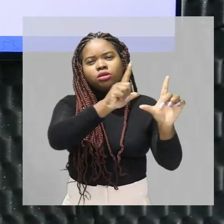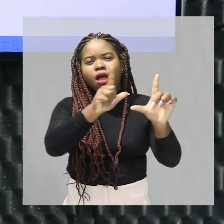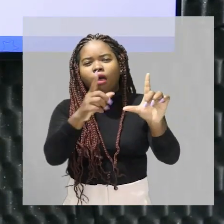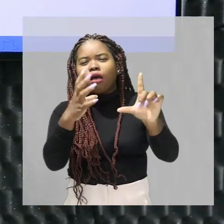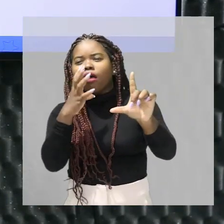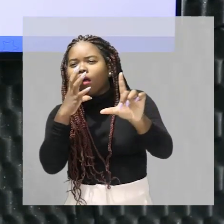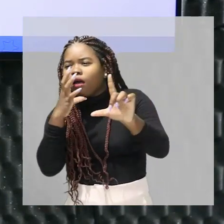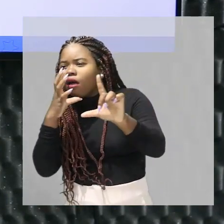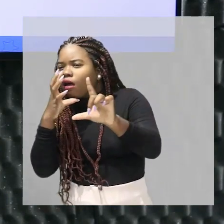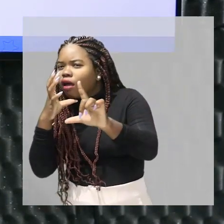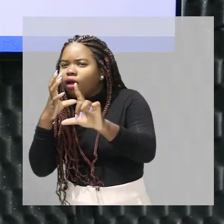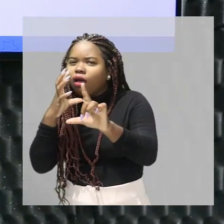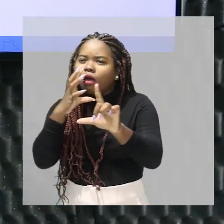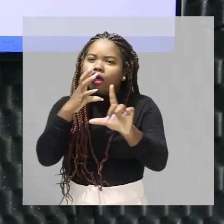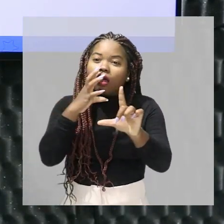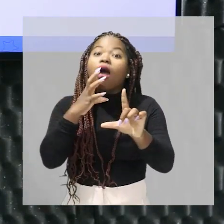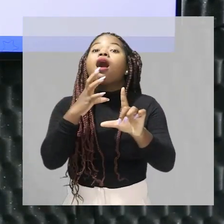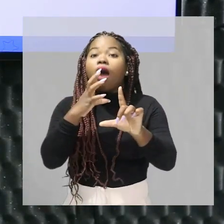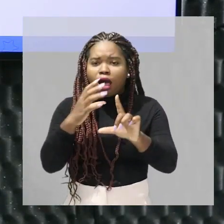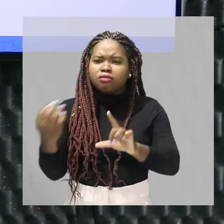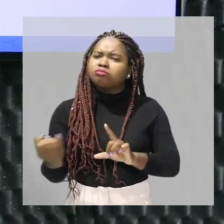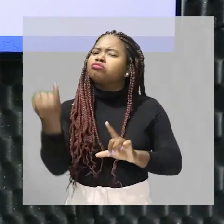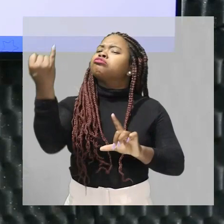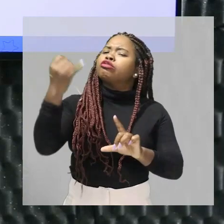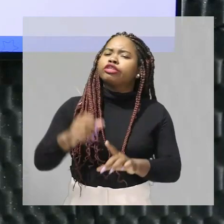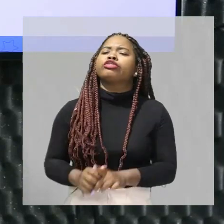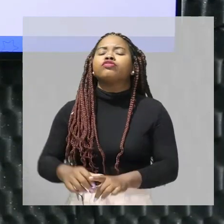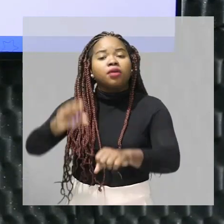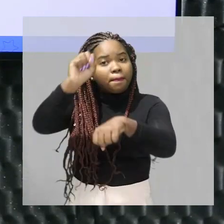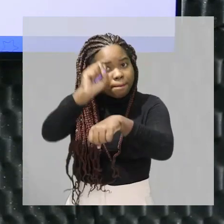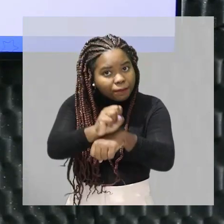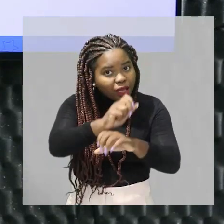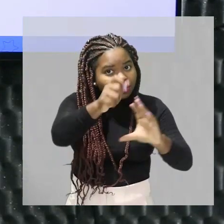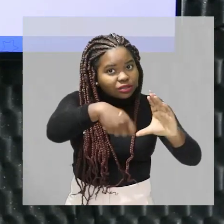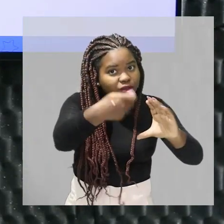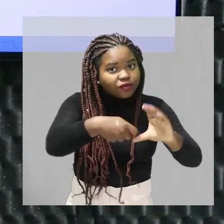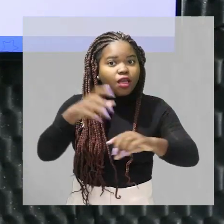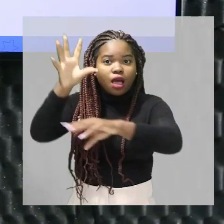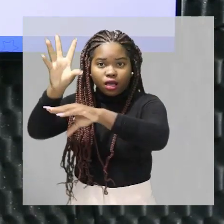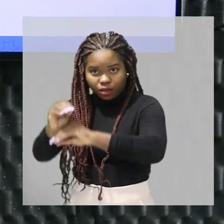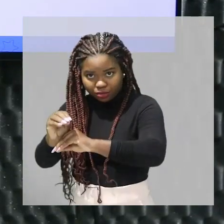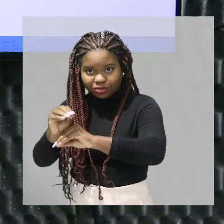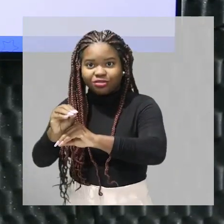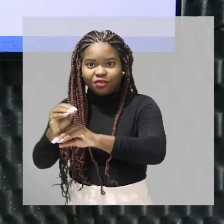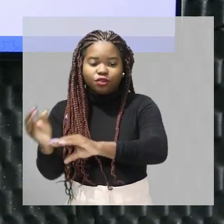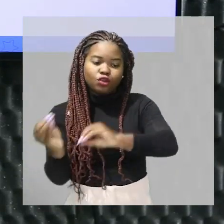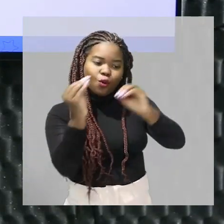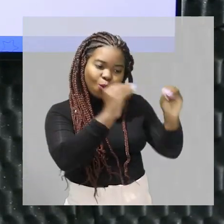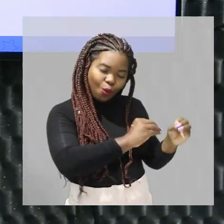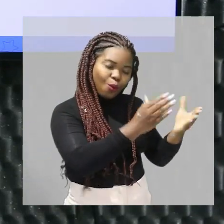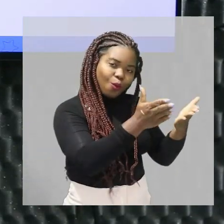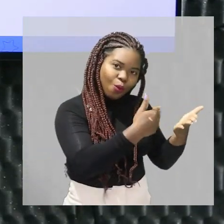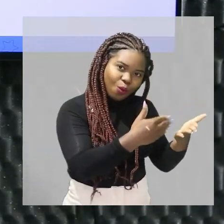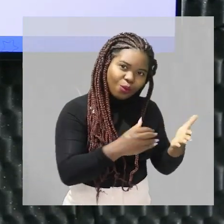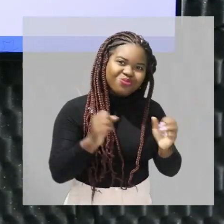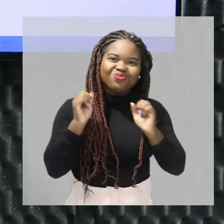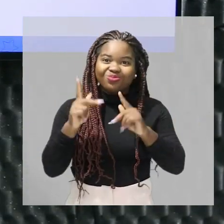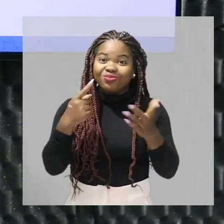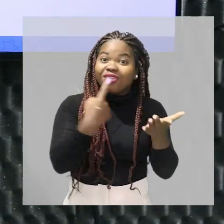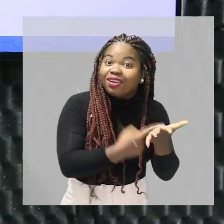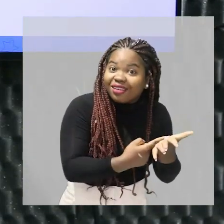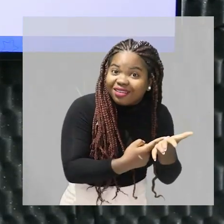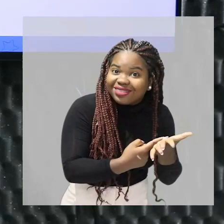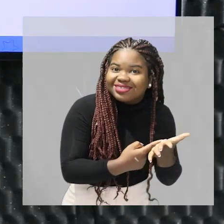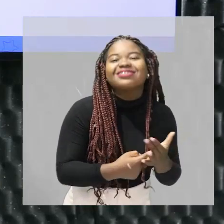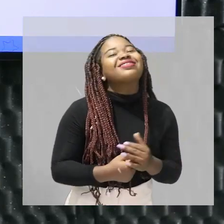você pode pausar o vídeo, certo? Printar e passar essas informações para o seu caderno, ok, turminha?